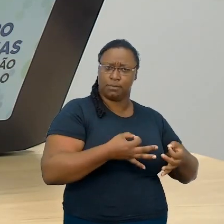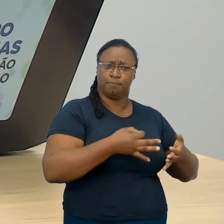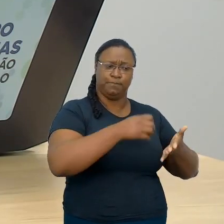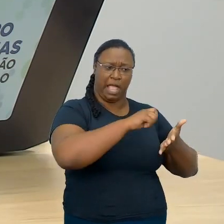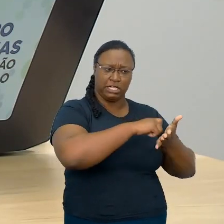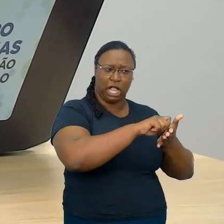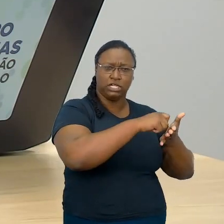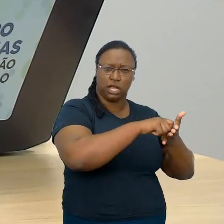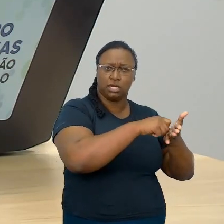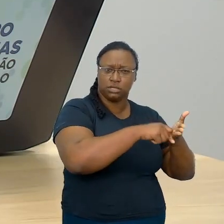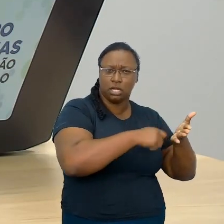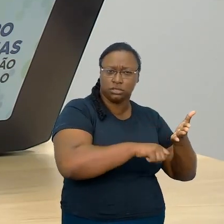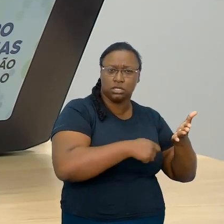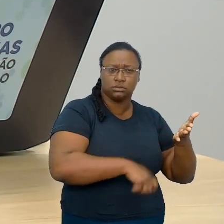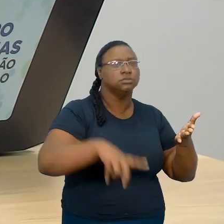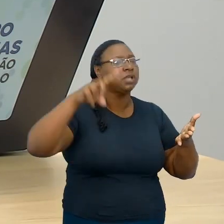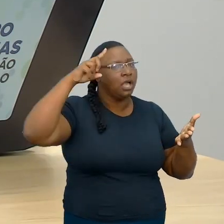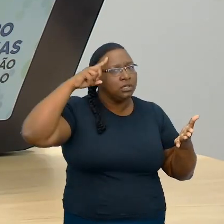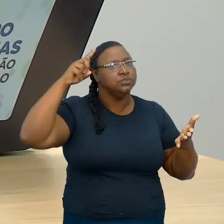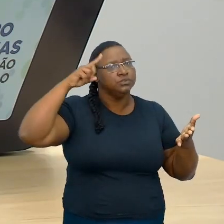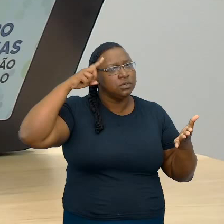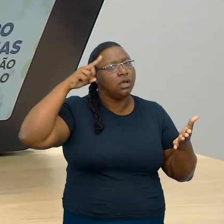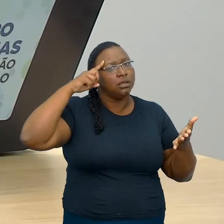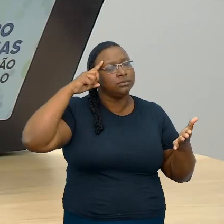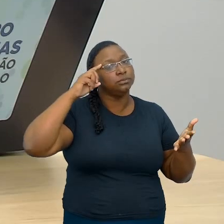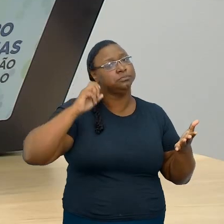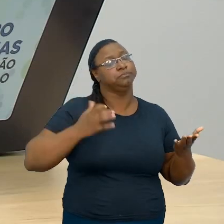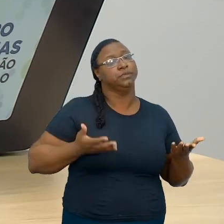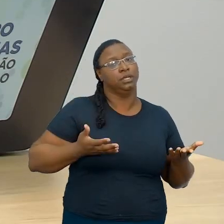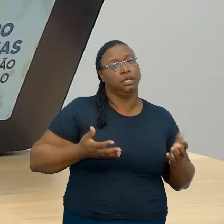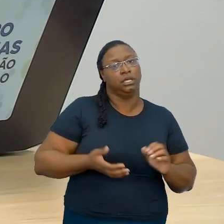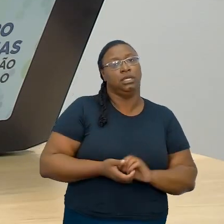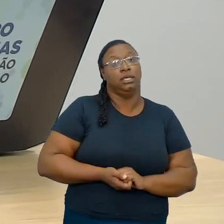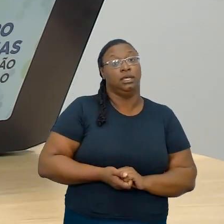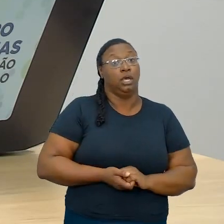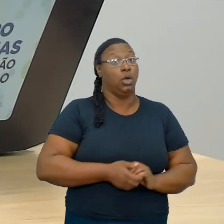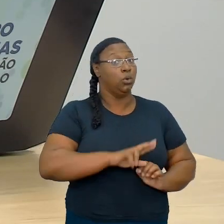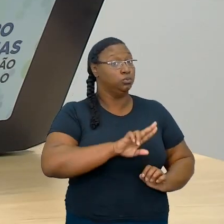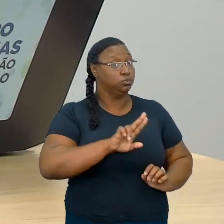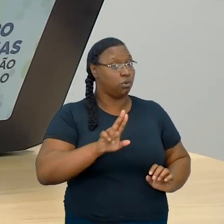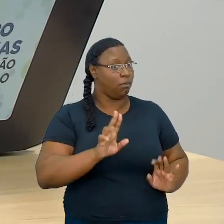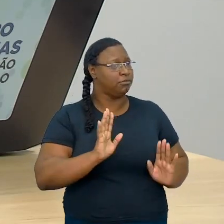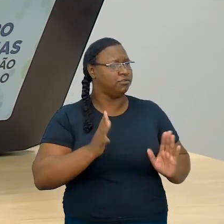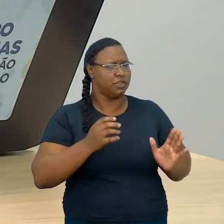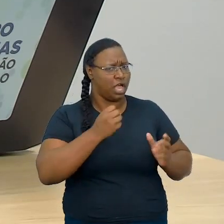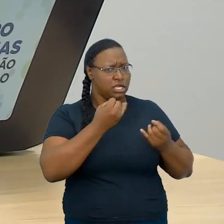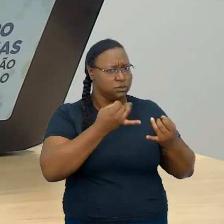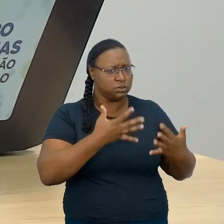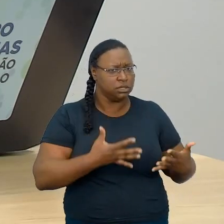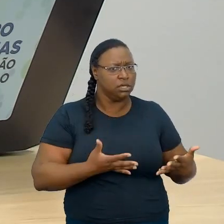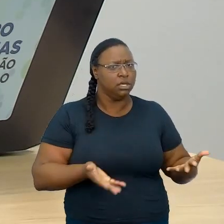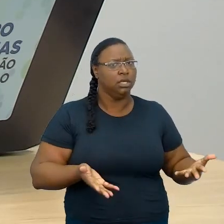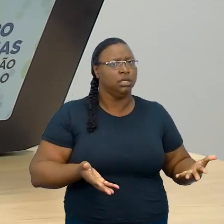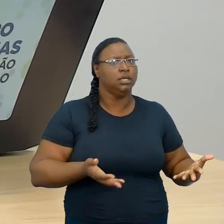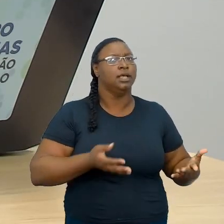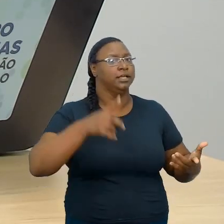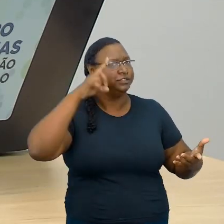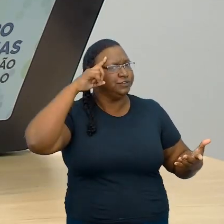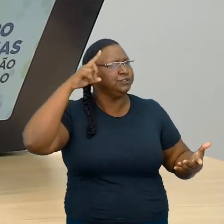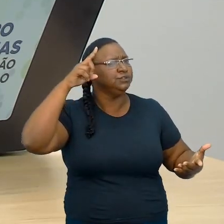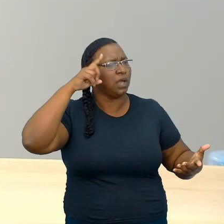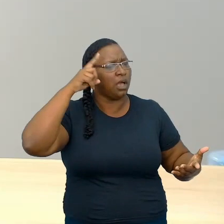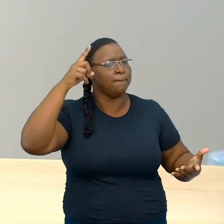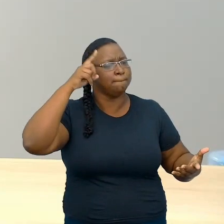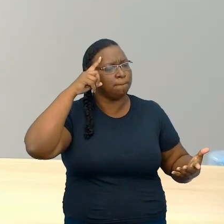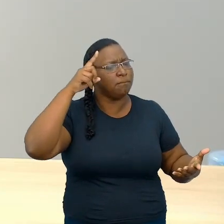né? Ou seja, né, como o próprio nome já diz, você tem que registrar ali as suas atitudes diariamente, né, Lourdes? É isso mesmo.